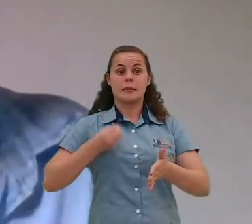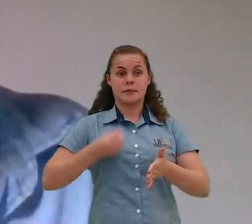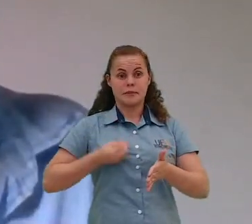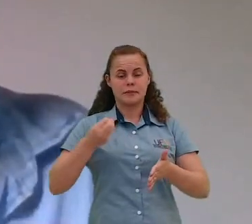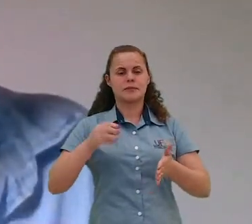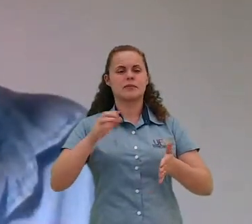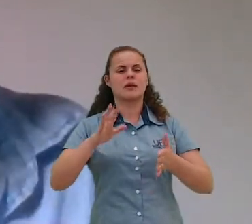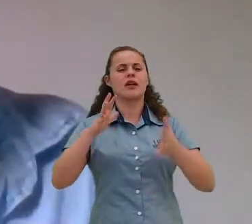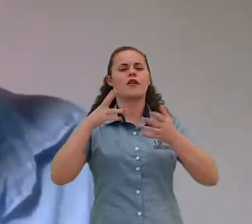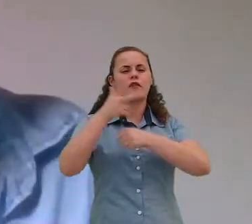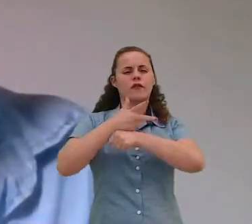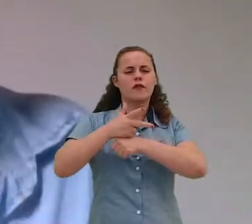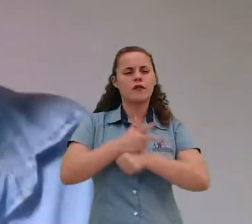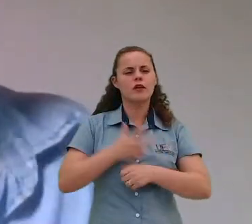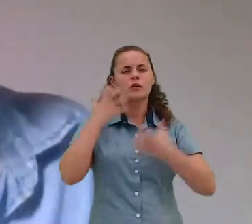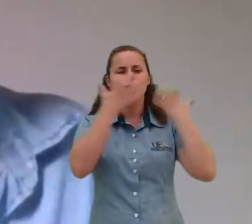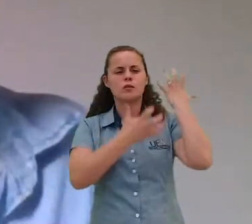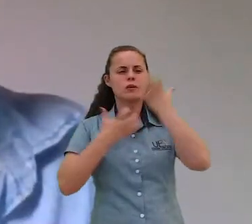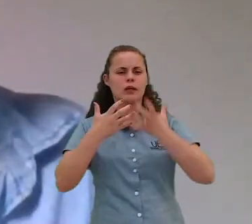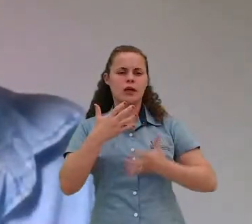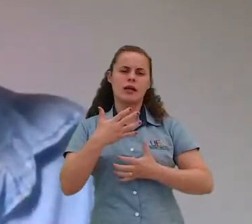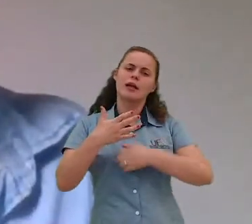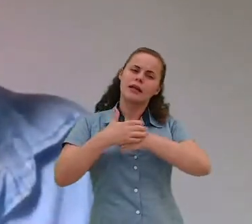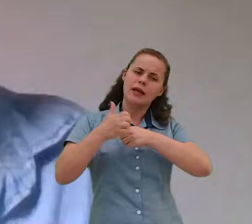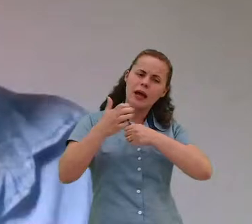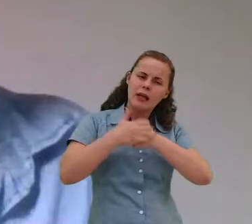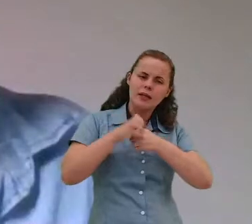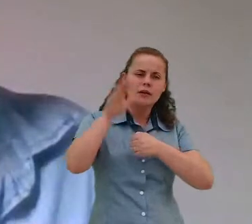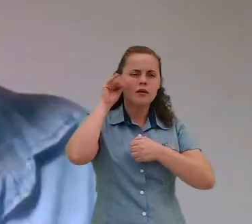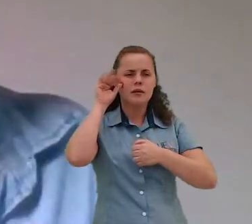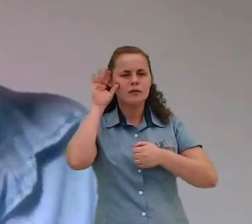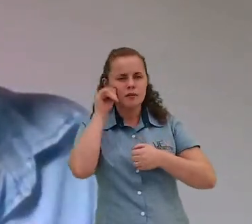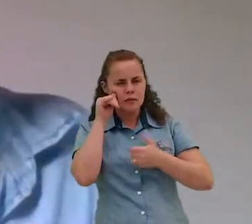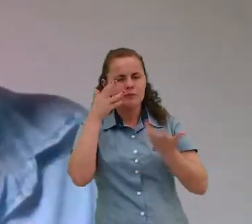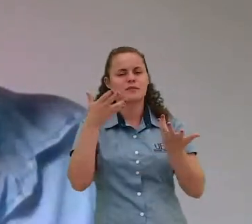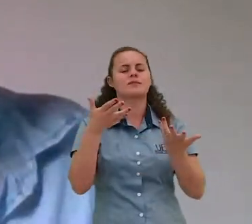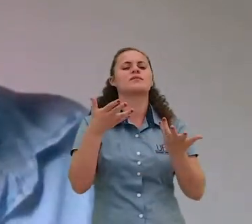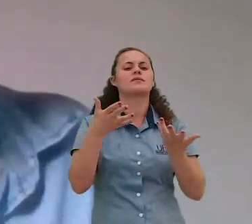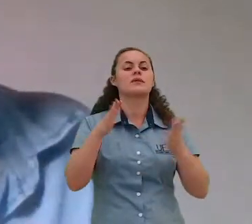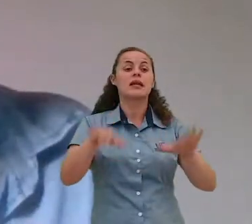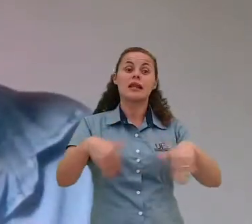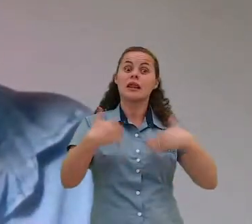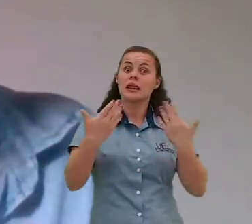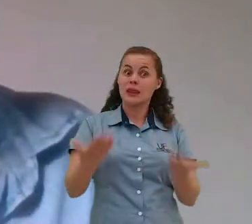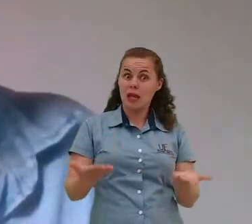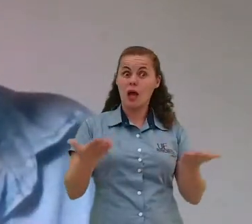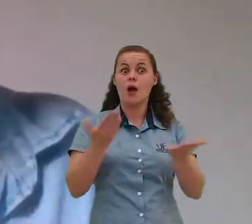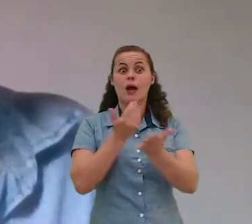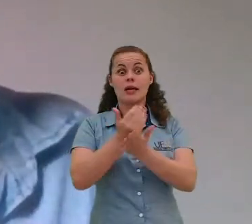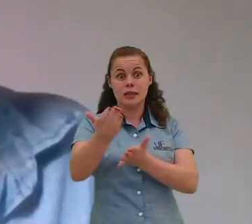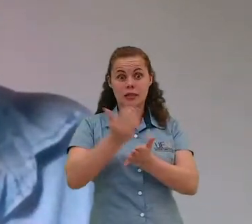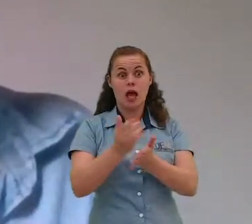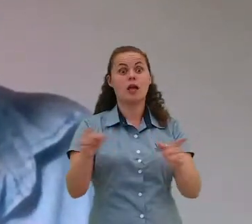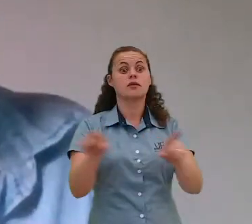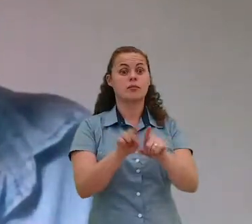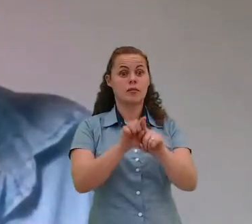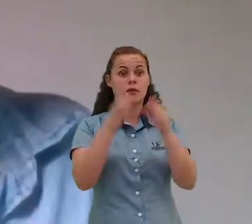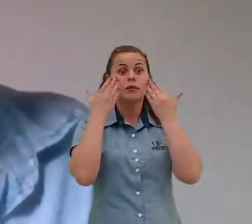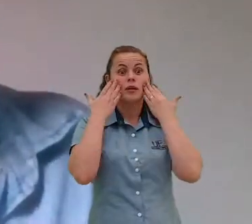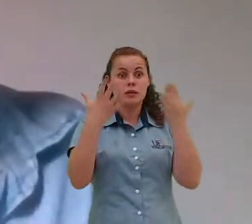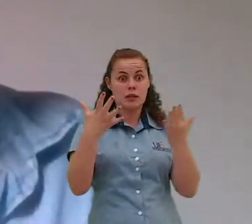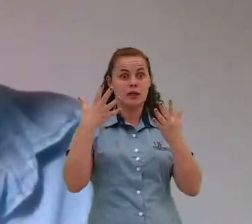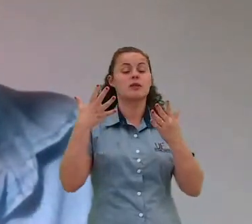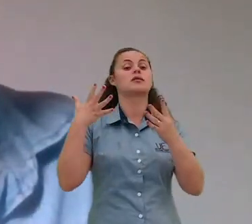vídeos musicais como forma de carinho às pessoas que acompanham o trabalho nas redes sociais. Desde então, iniciaram também a apresentação em eventos